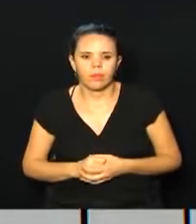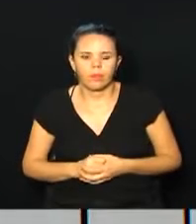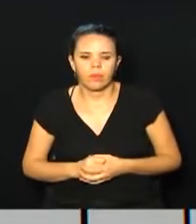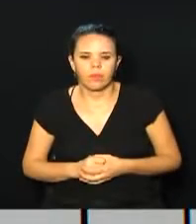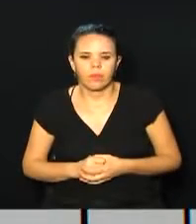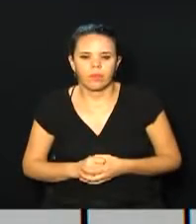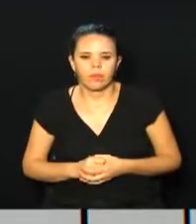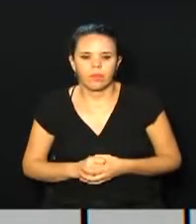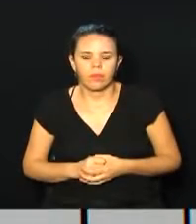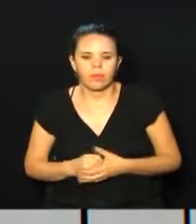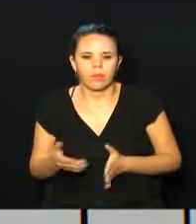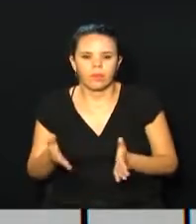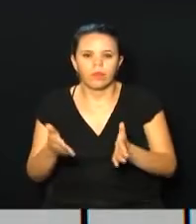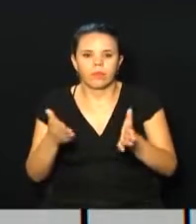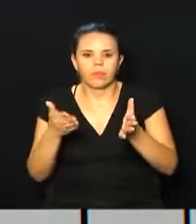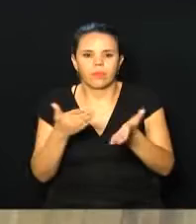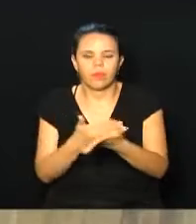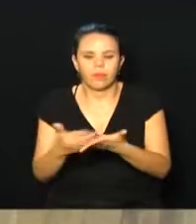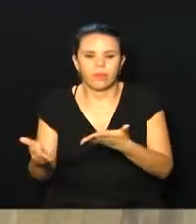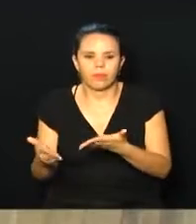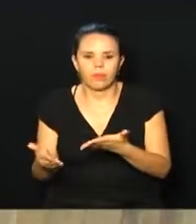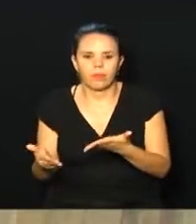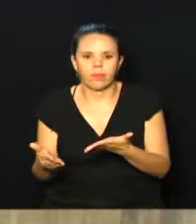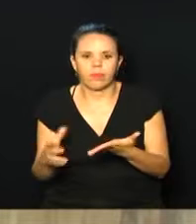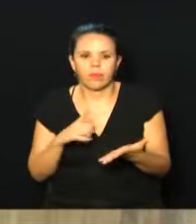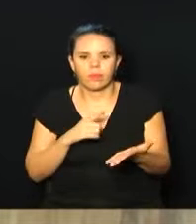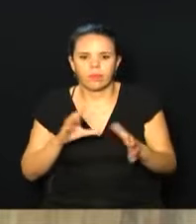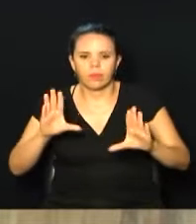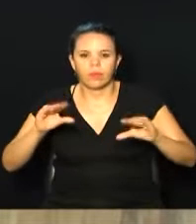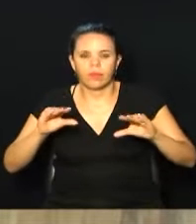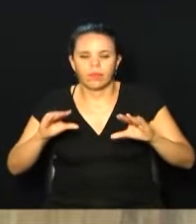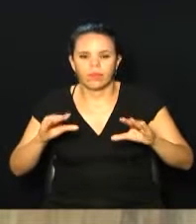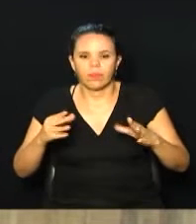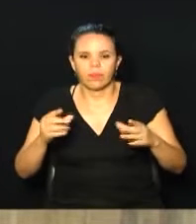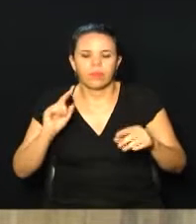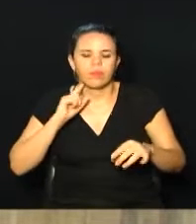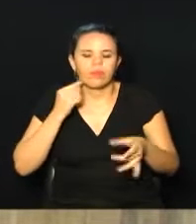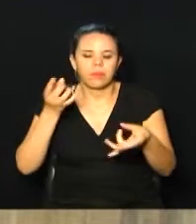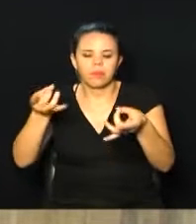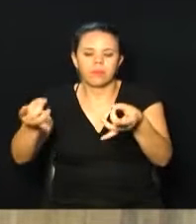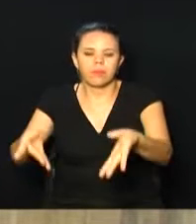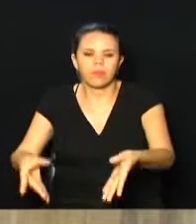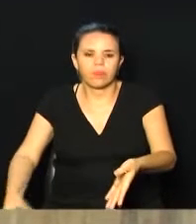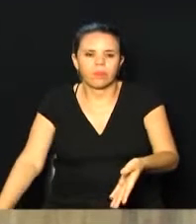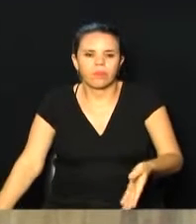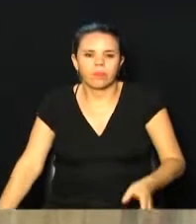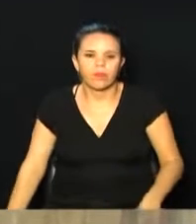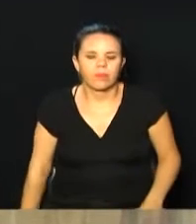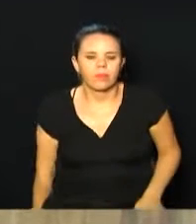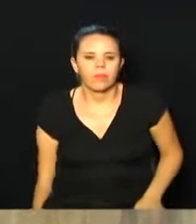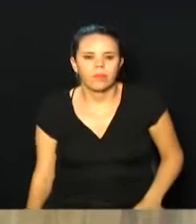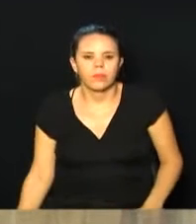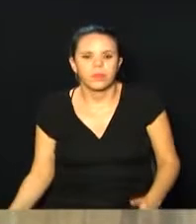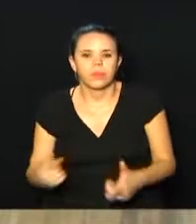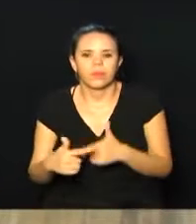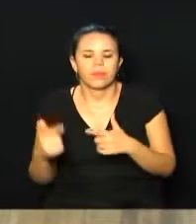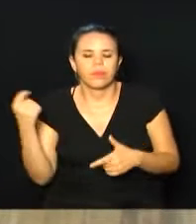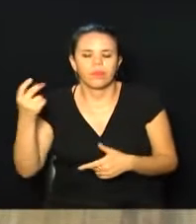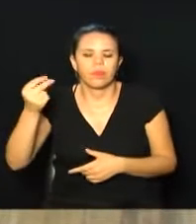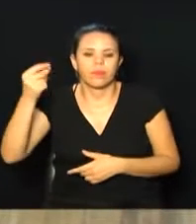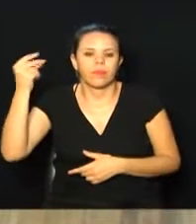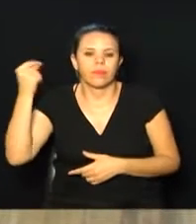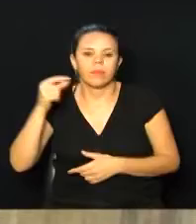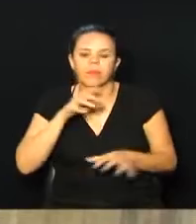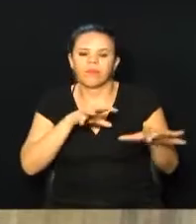e aquela região. Eu passei ali bem no início do Pissarrão, tinha um colchão enorme bem na beira do Pissarrão. Então, são problemas crônicos, que quando